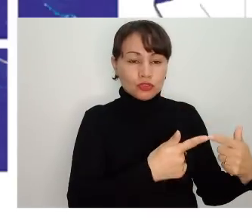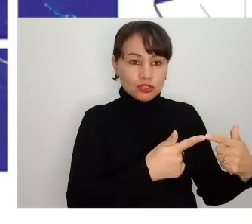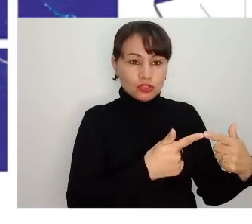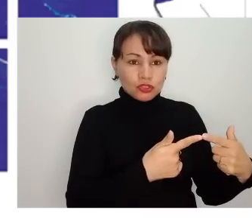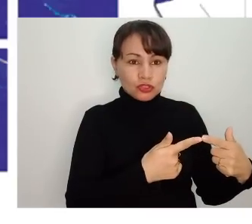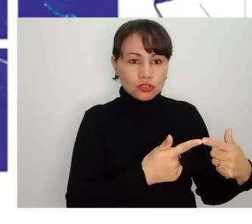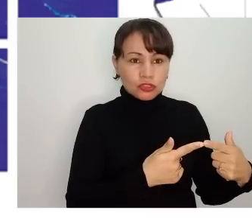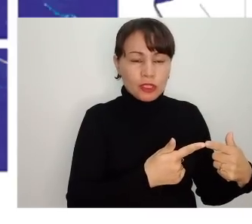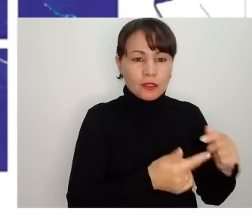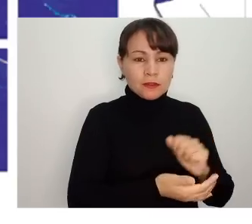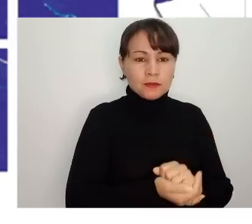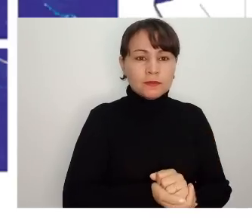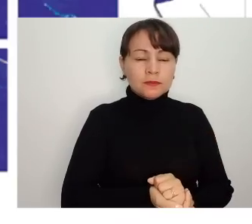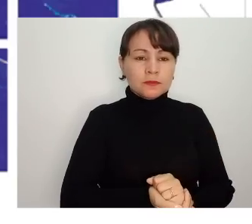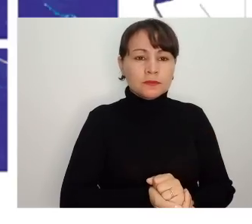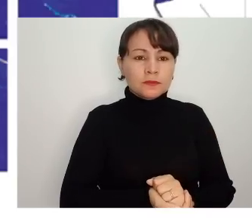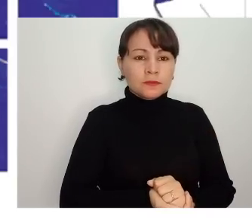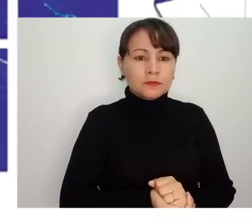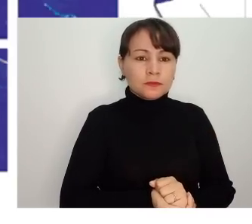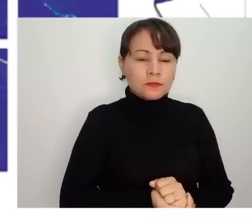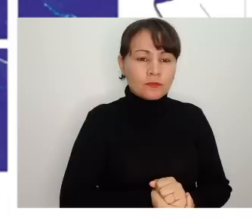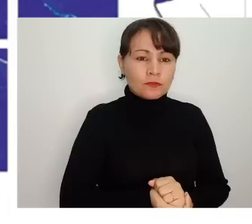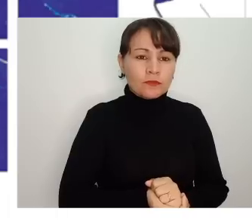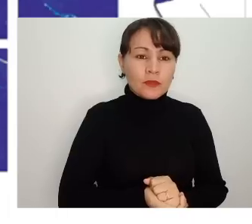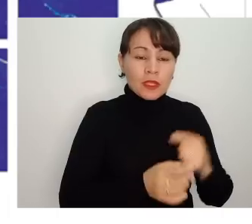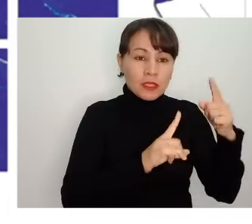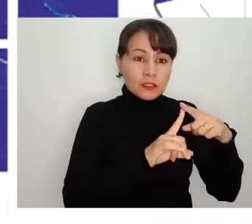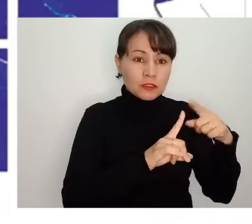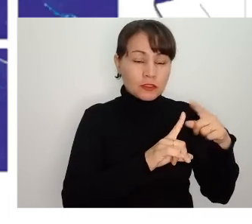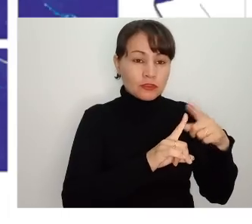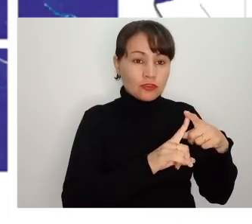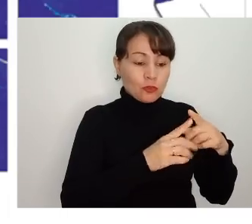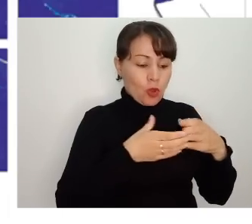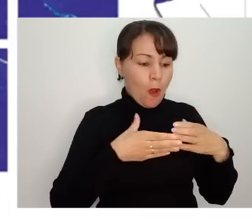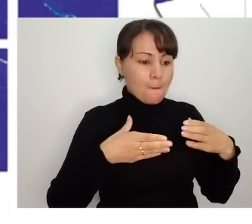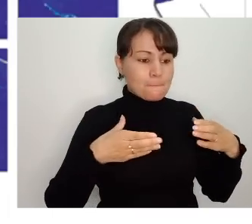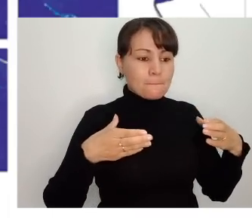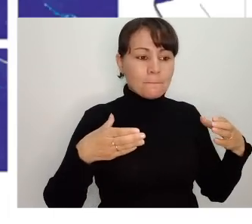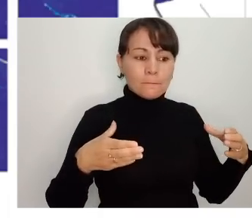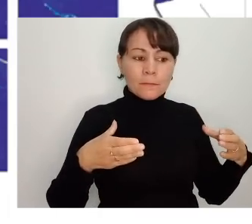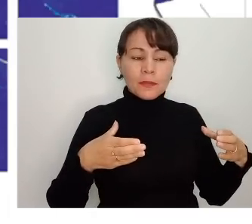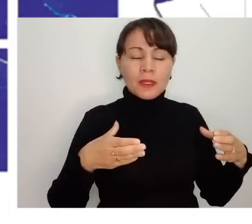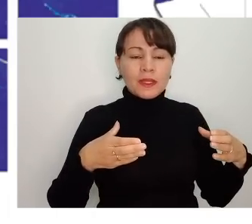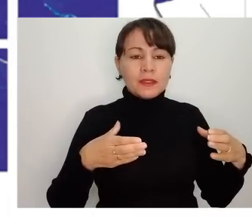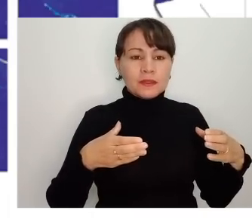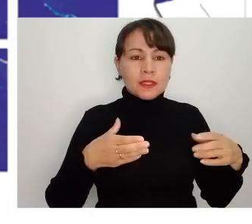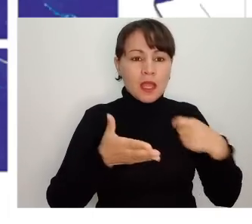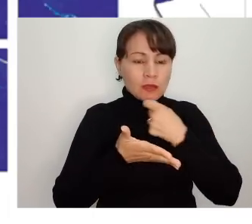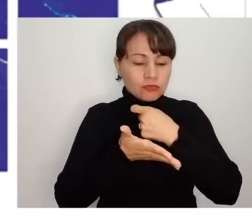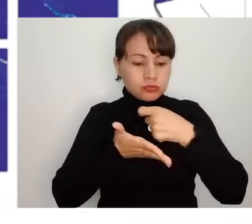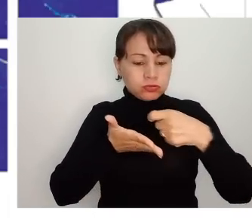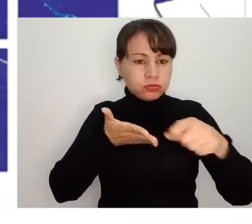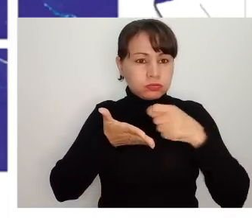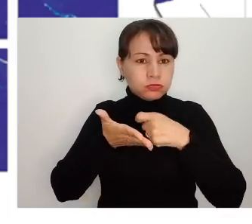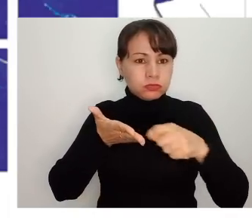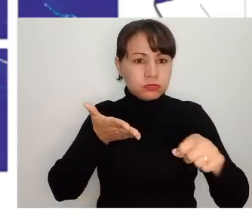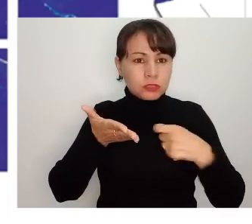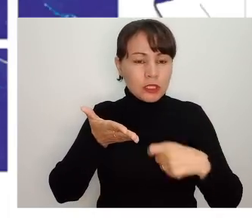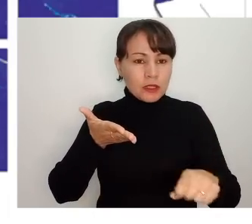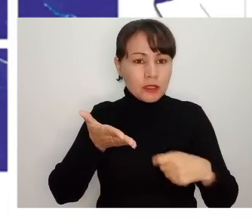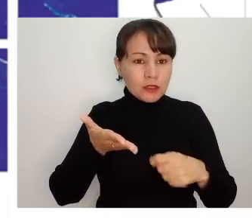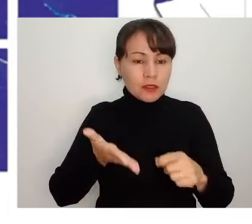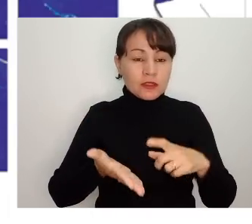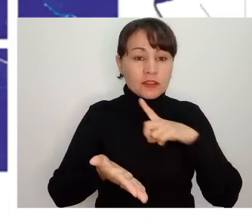gene chamado ZIF268. Então, esse ZIF268, ele aumenta a transcrição